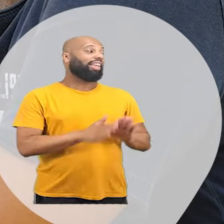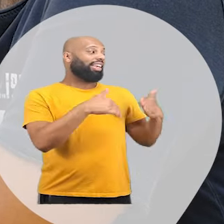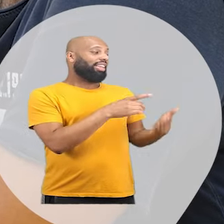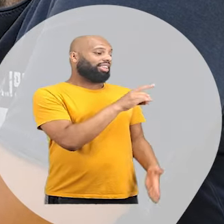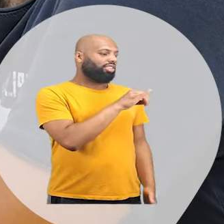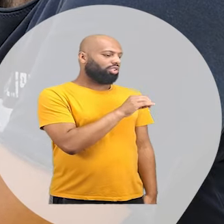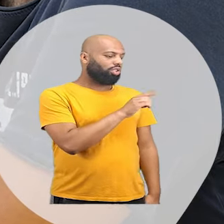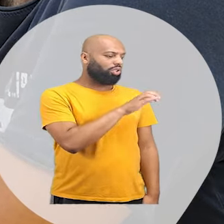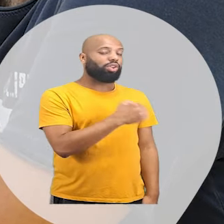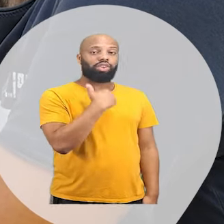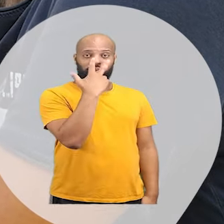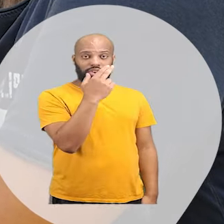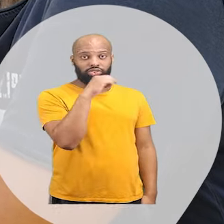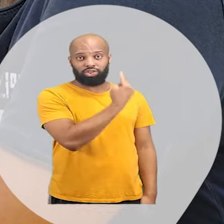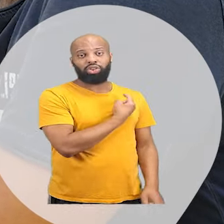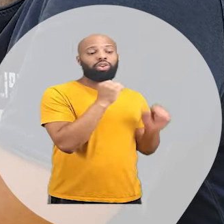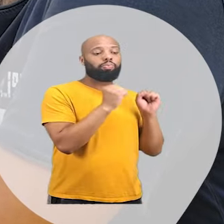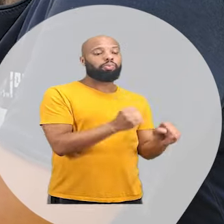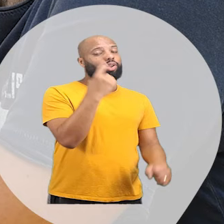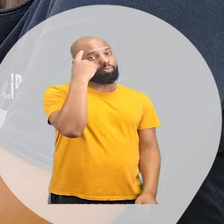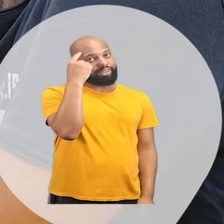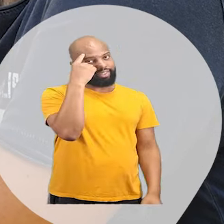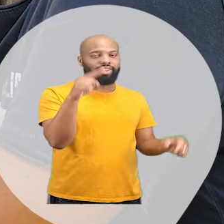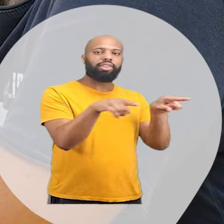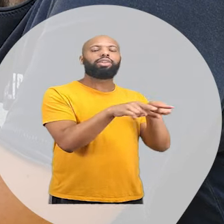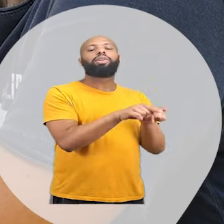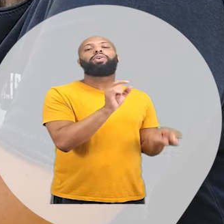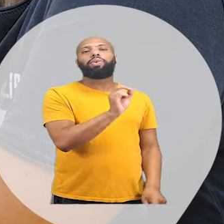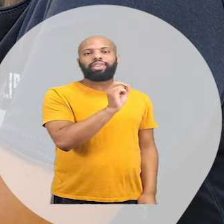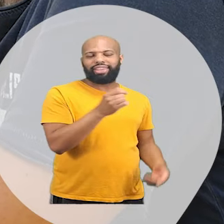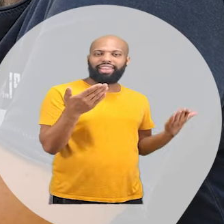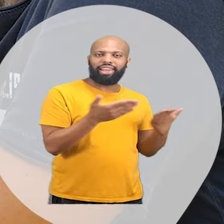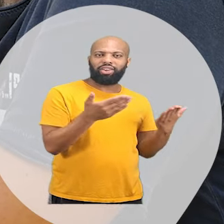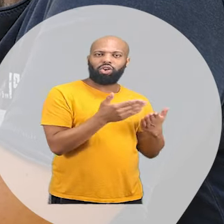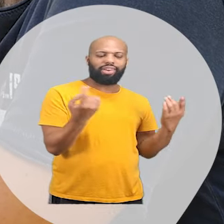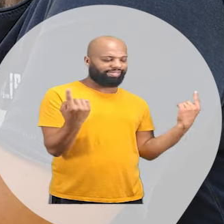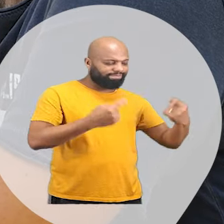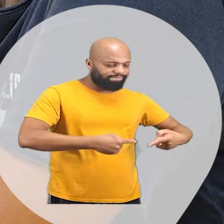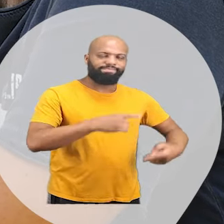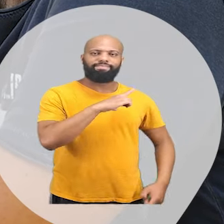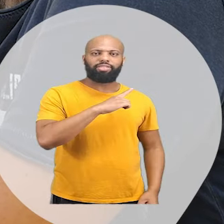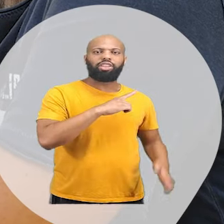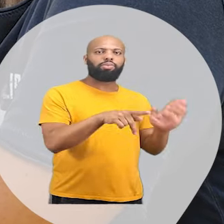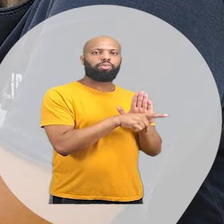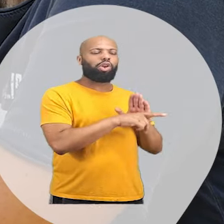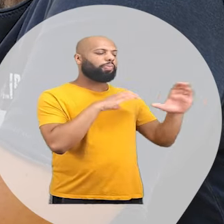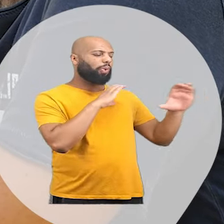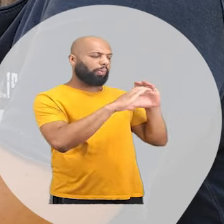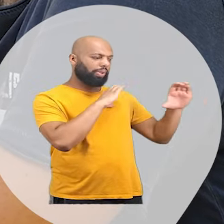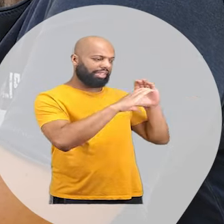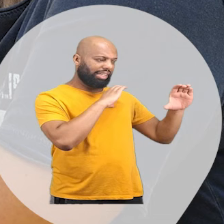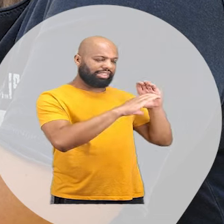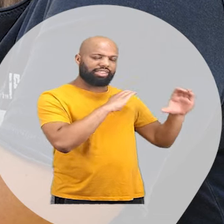E aí Diogo acho que a gente pode pensar que esse desafio né da